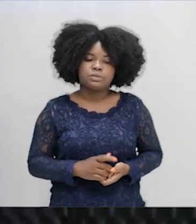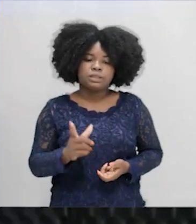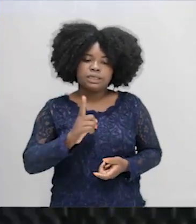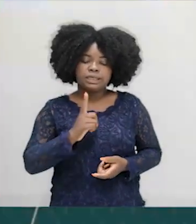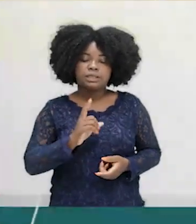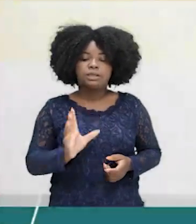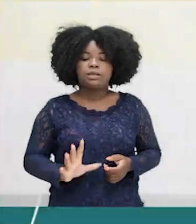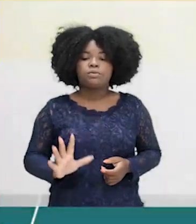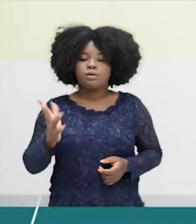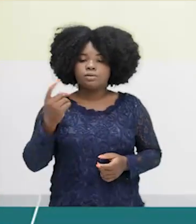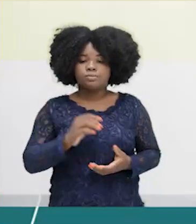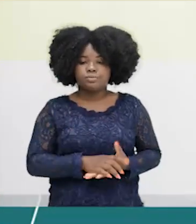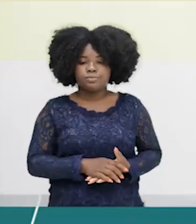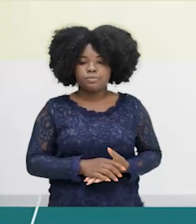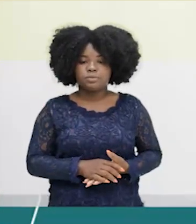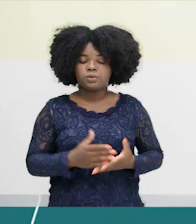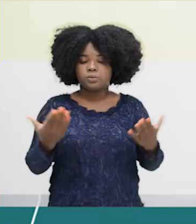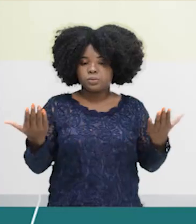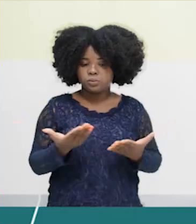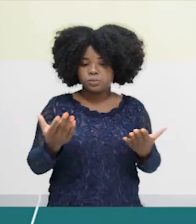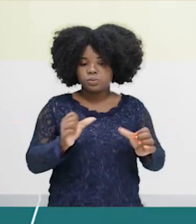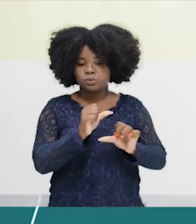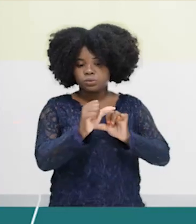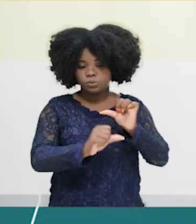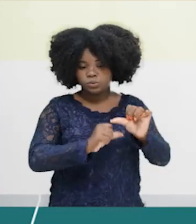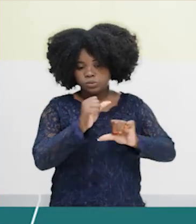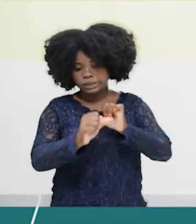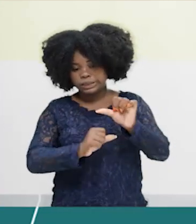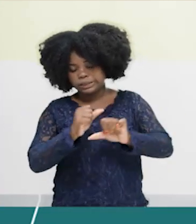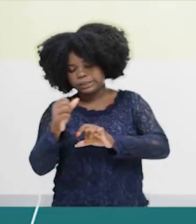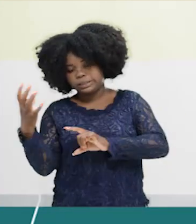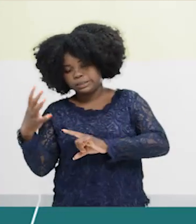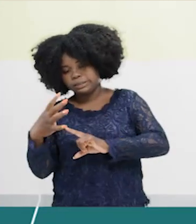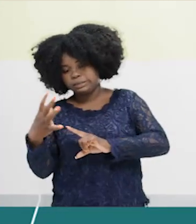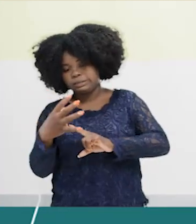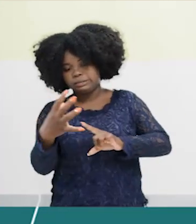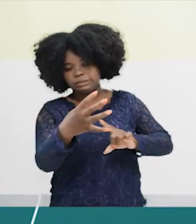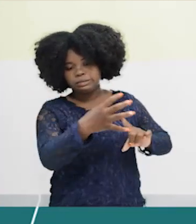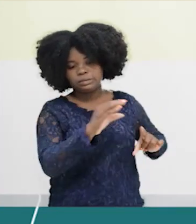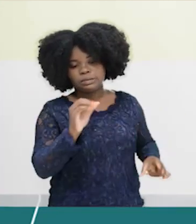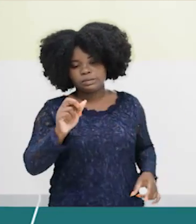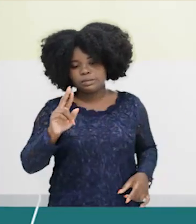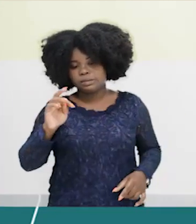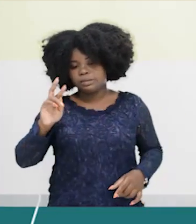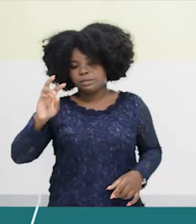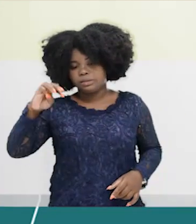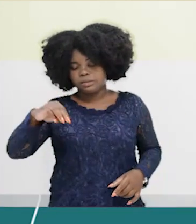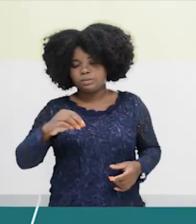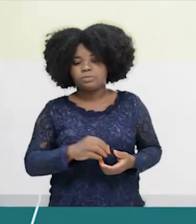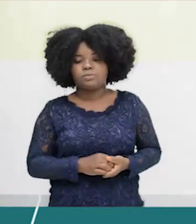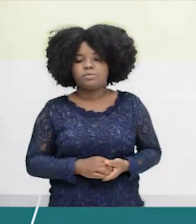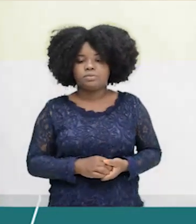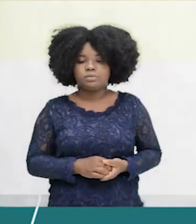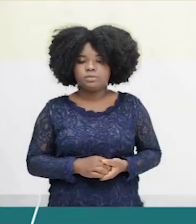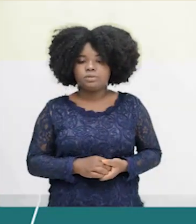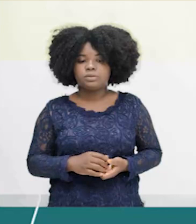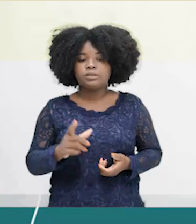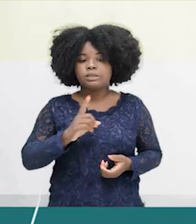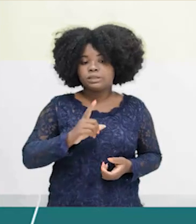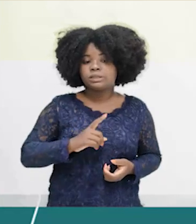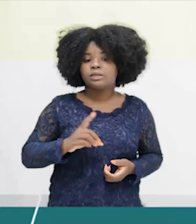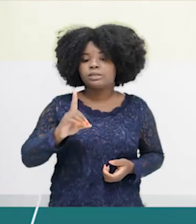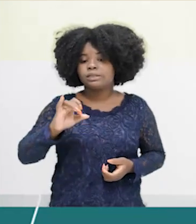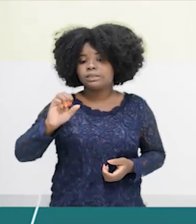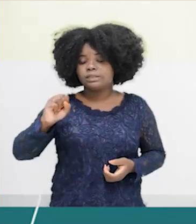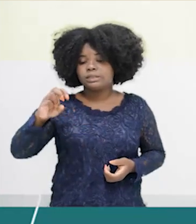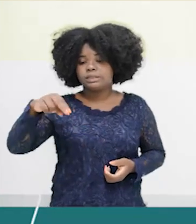que acontece? O mangá moderno ele vai se atualizando a partir da influência de cartoons ocidentais, inclusive do Walt Disney. Ou seja,